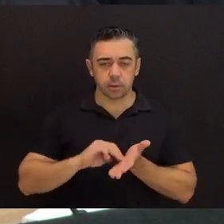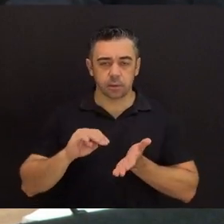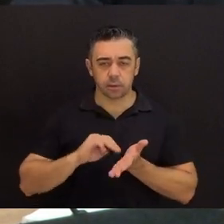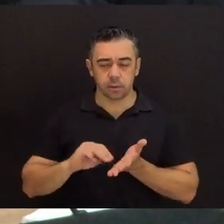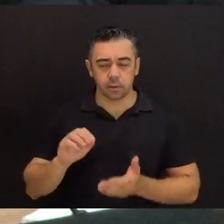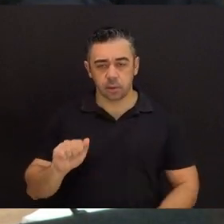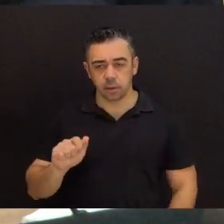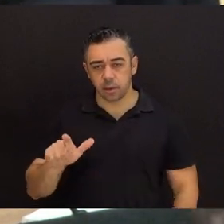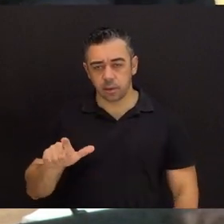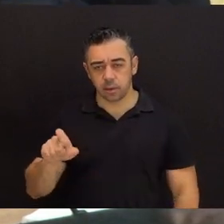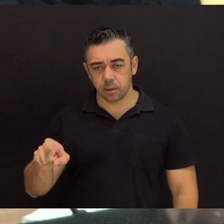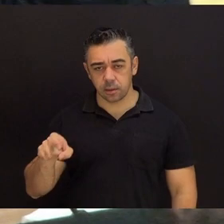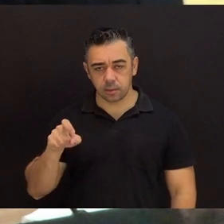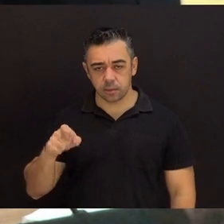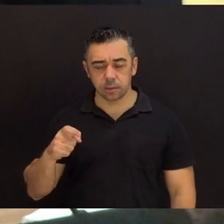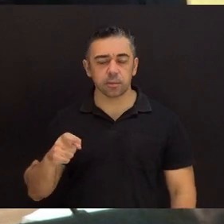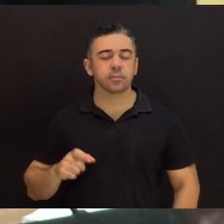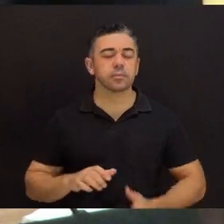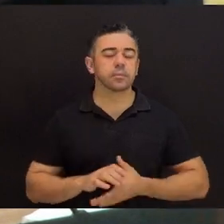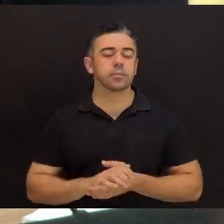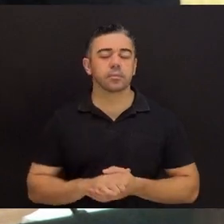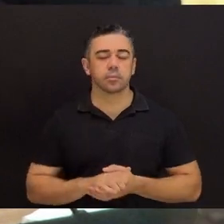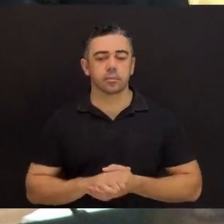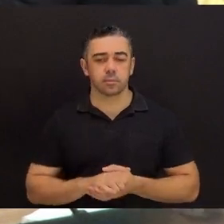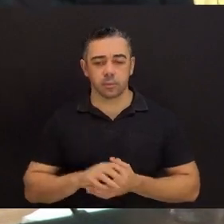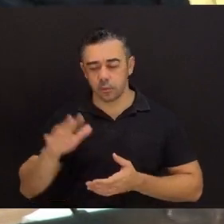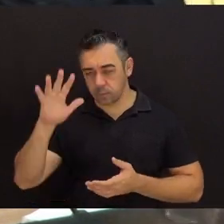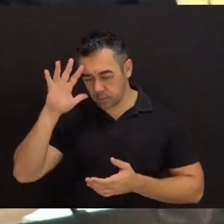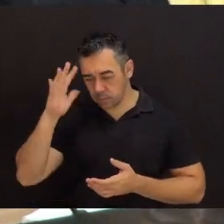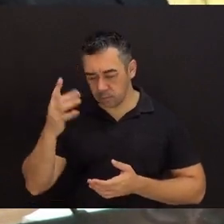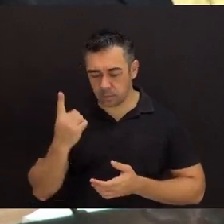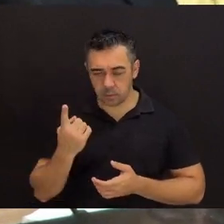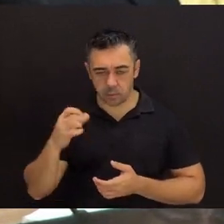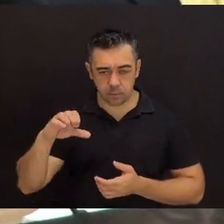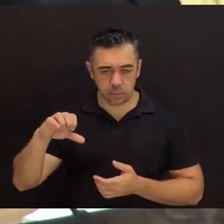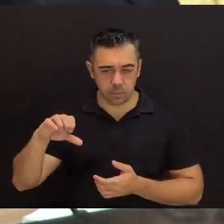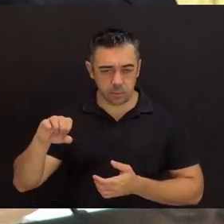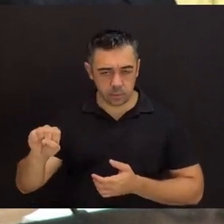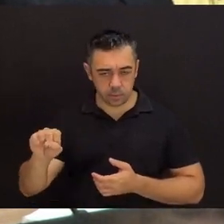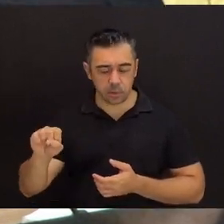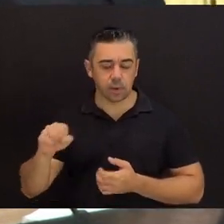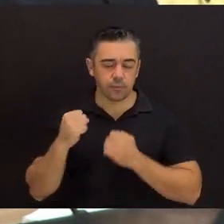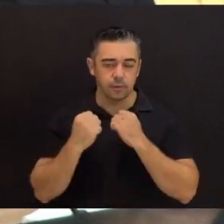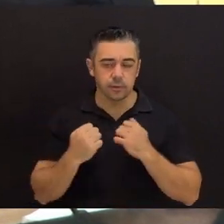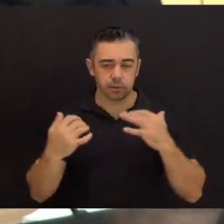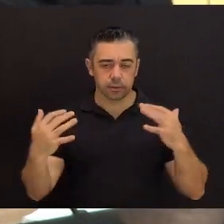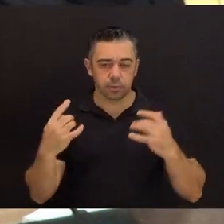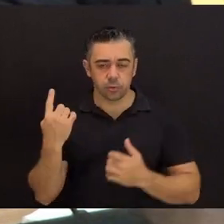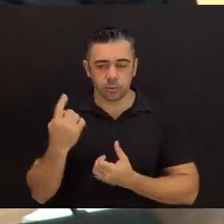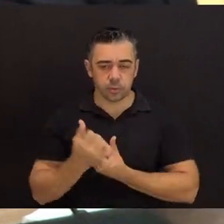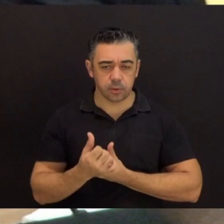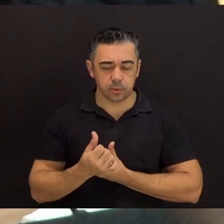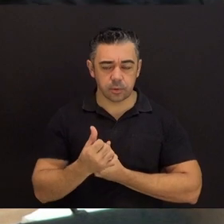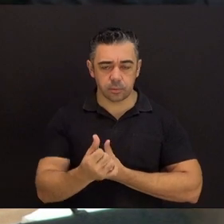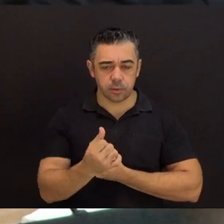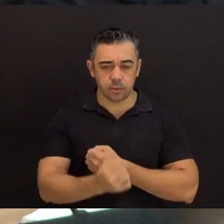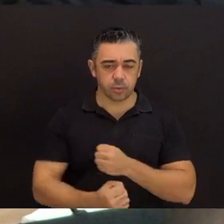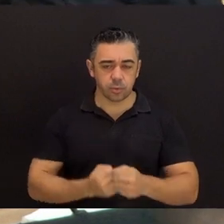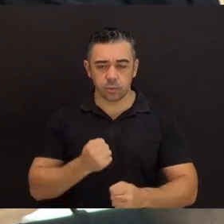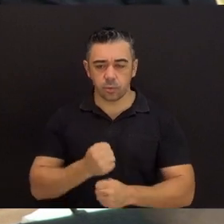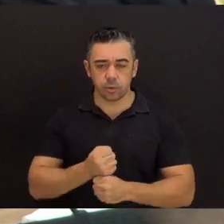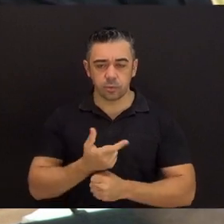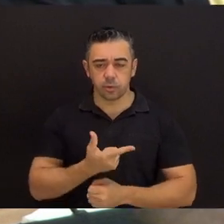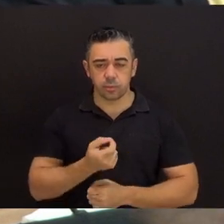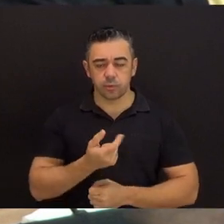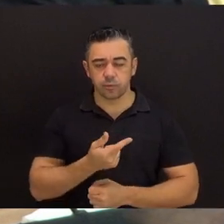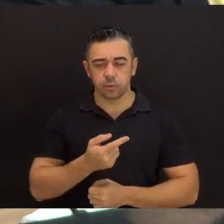vereador Alex porcote realizou-se a décima oitava sessão ordinária do primeiro período legislativo do ano em curso